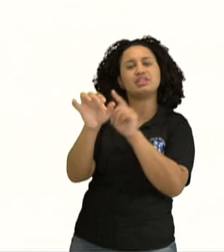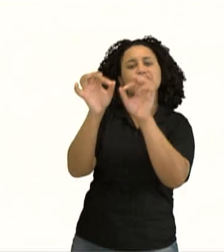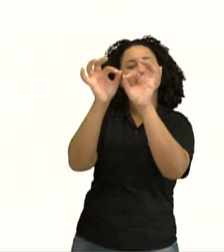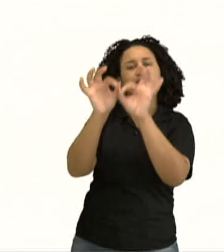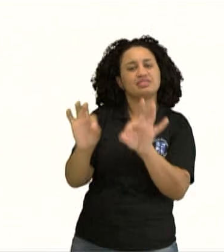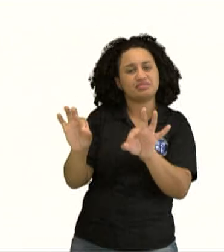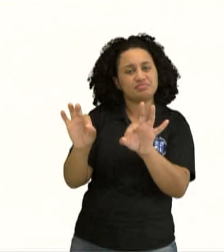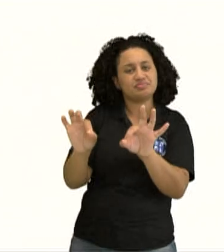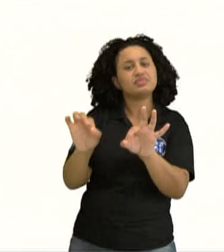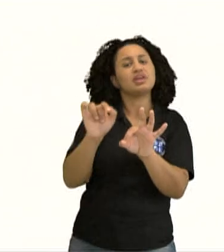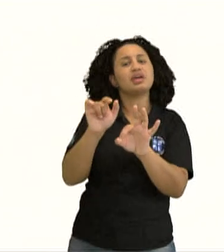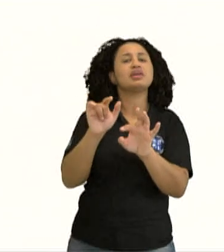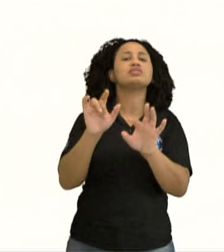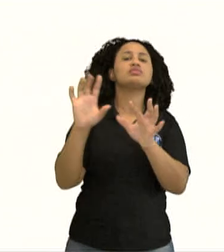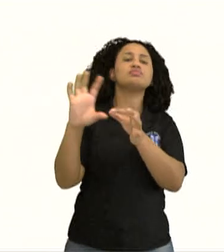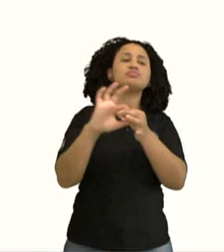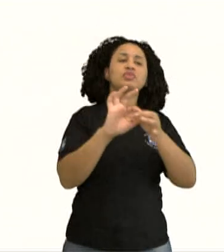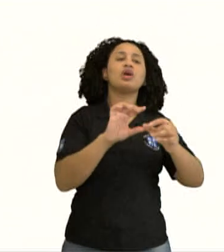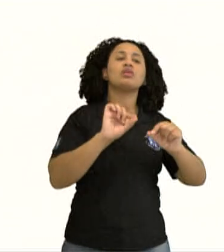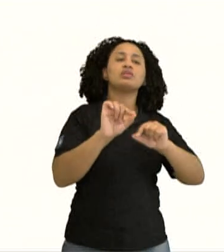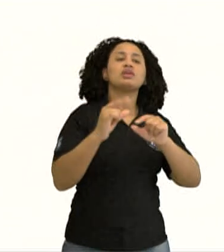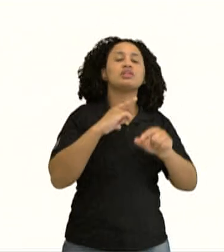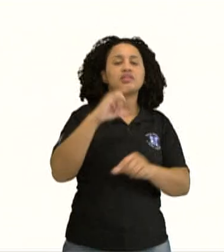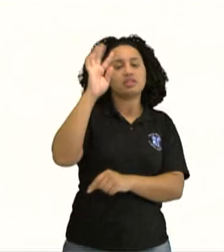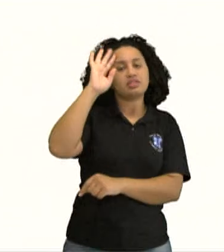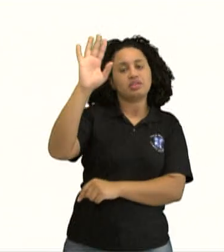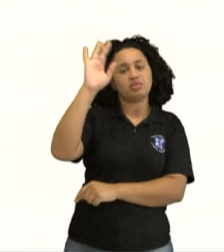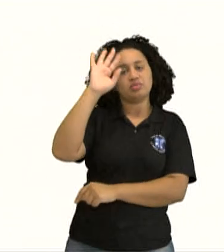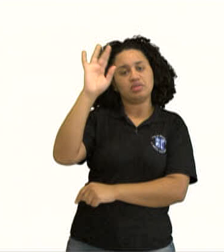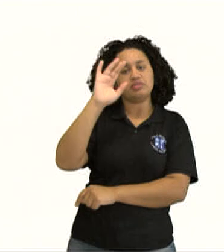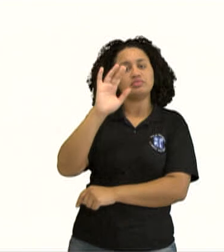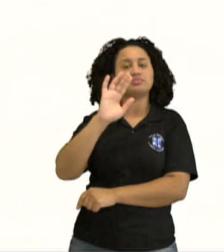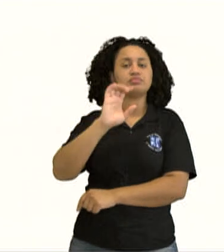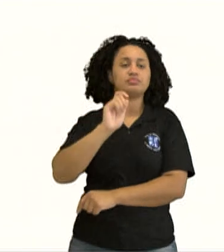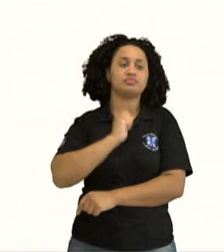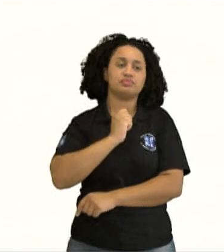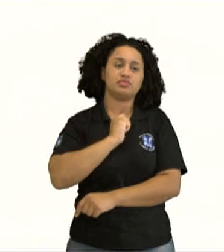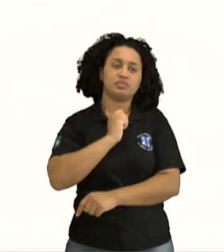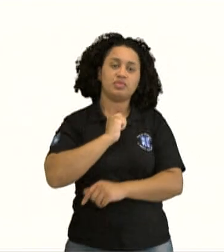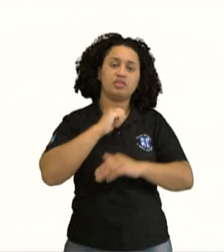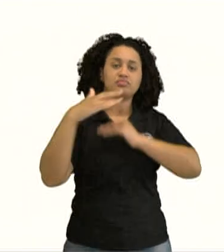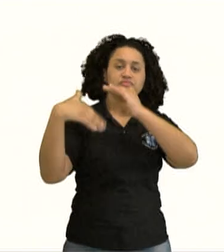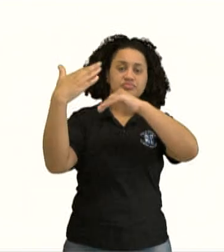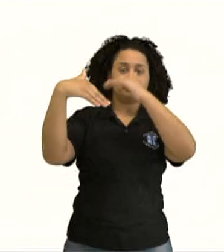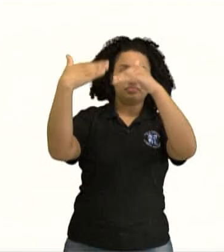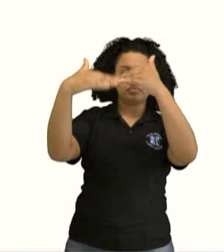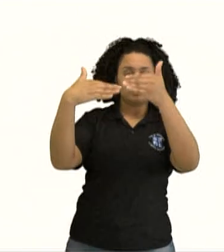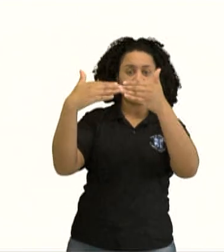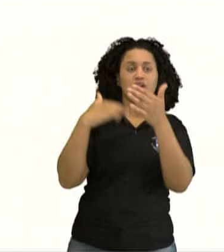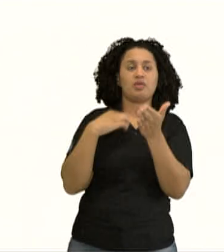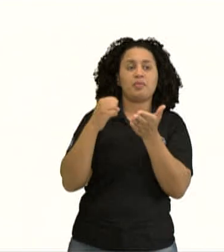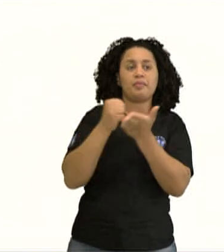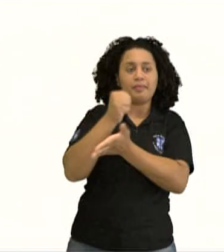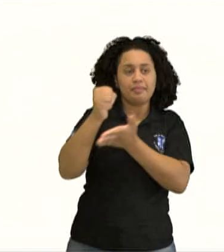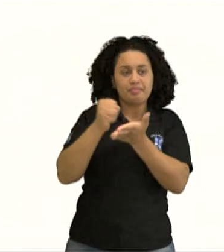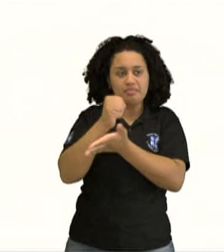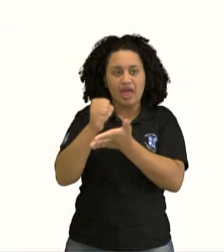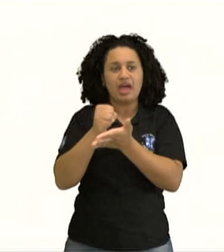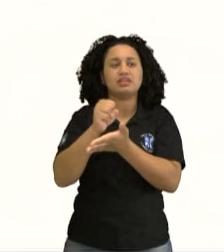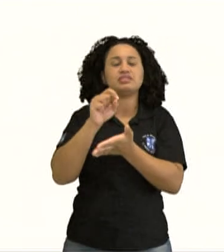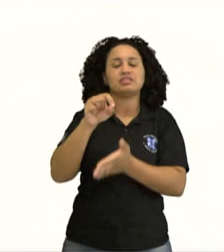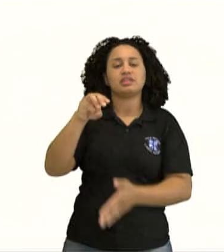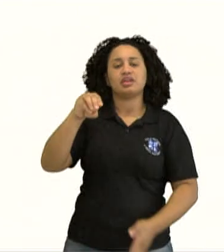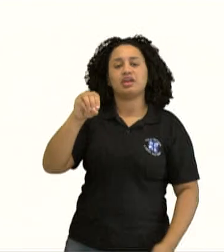é o contexto de produção das teorias antropológicas evolucionistas, através das obras do Morgan,